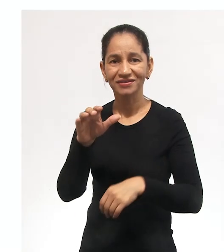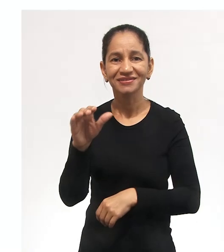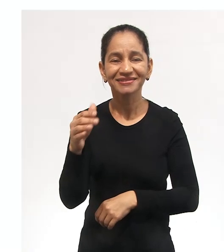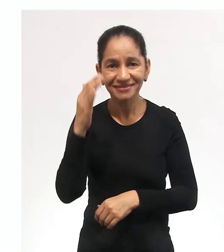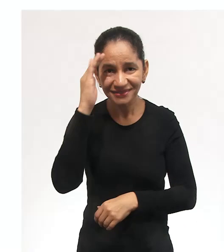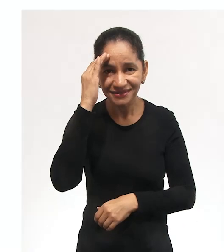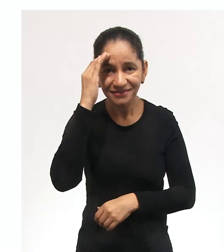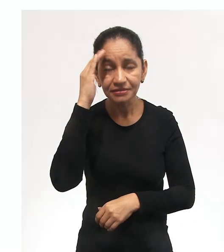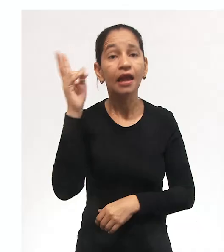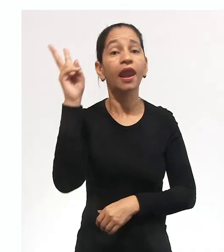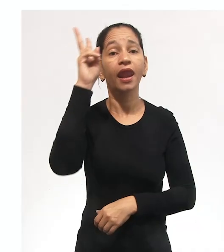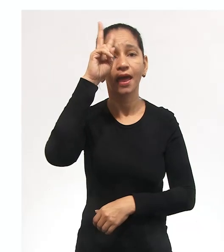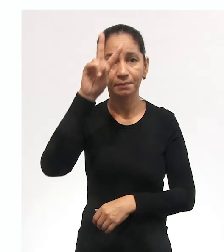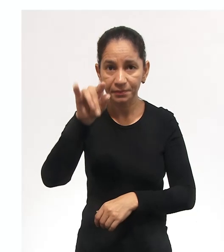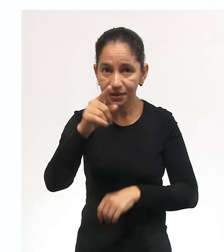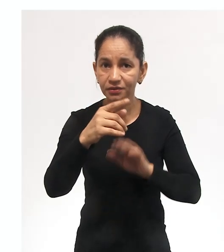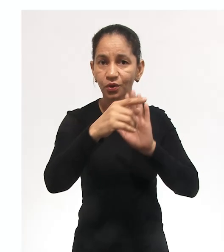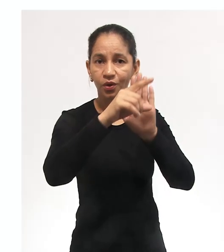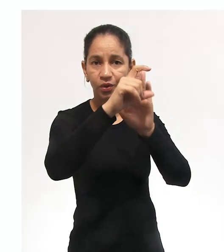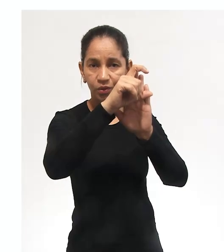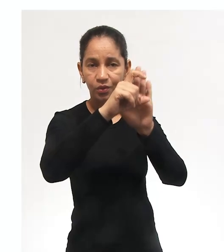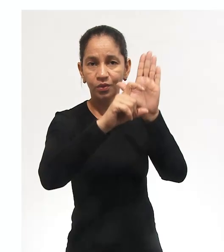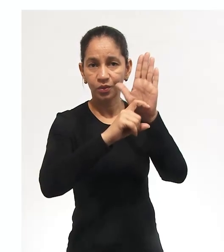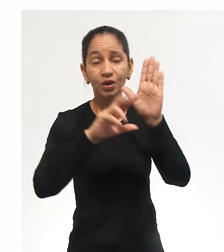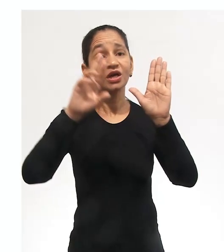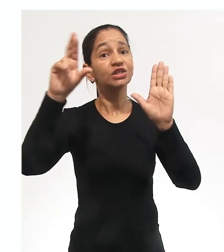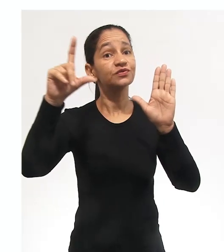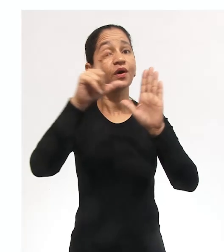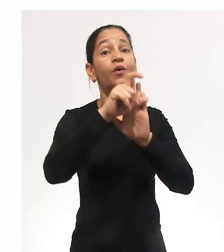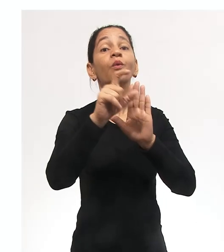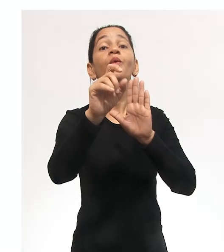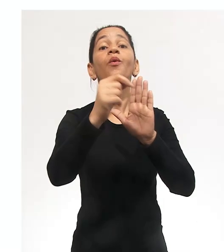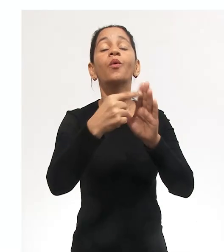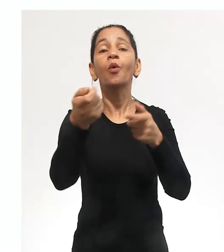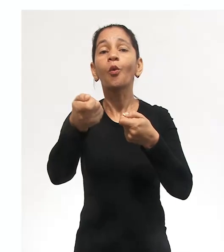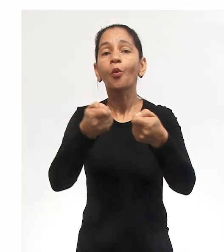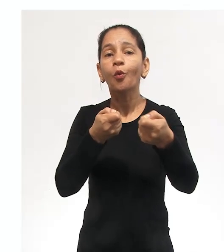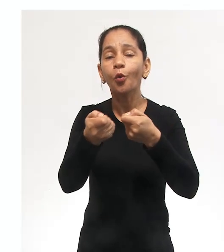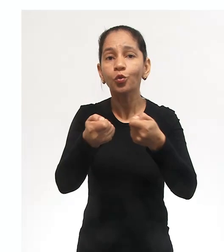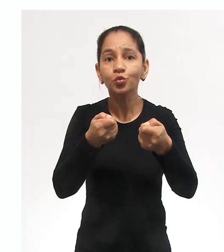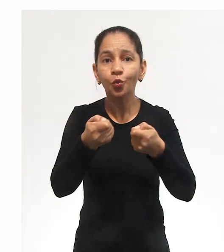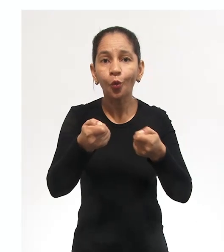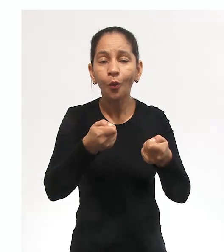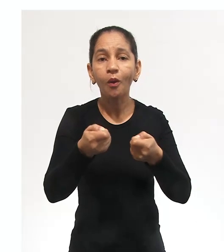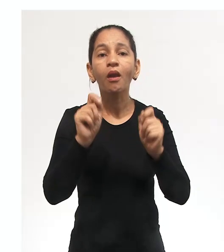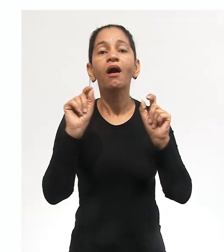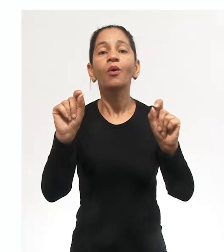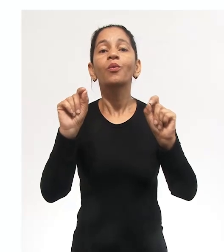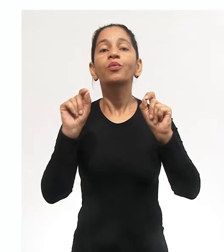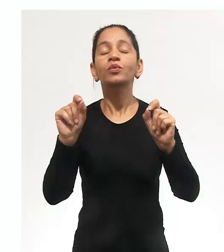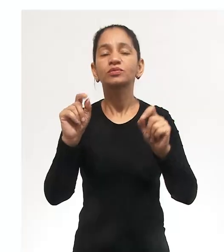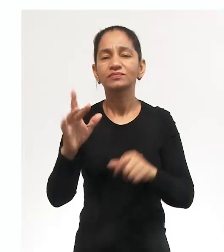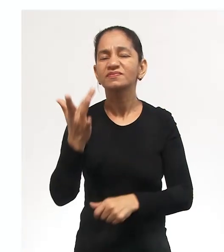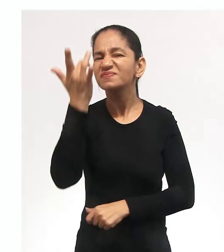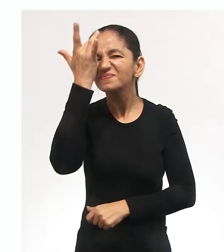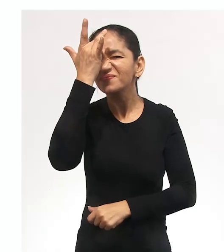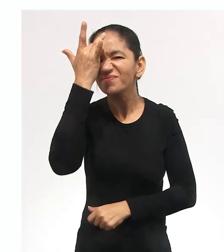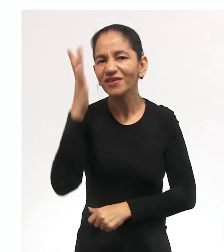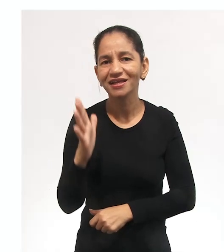slide só para poder relembrar. Tá? Olha só aqui, ó, voltando aqui, o controle é o quê? Forma de controlar, aí fica bem fácil,